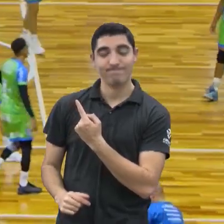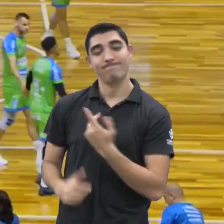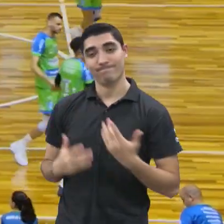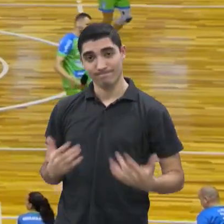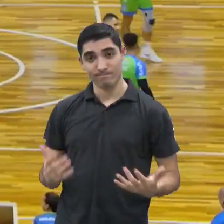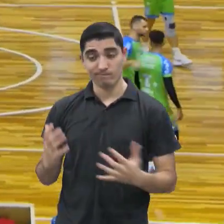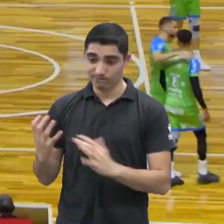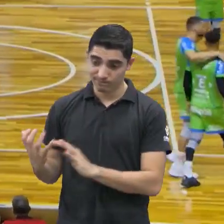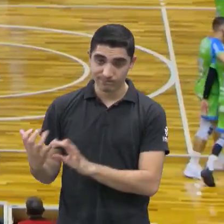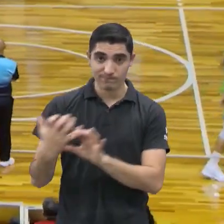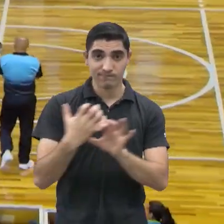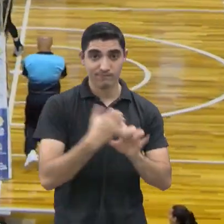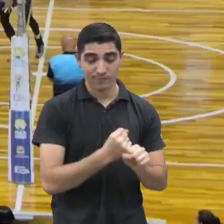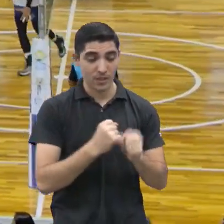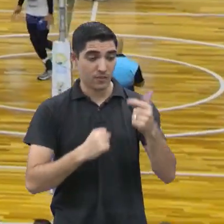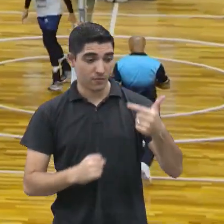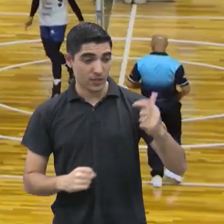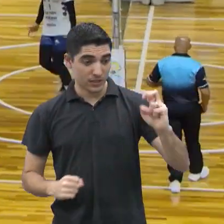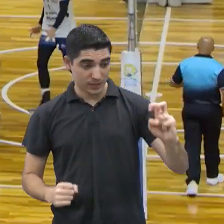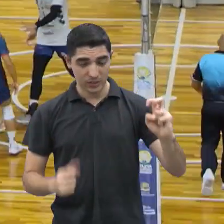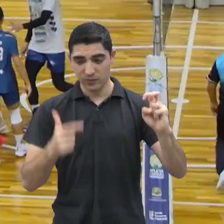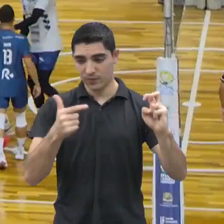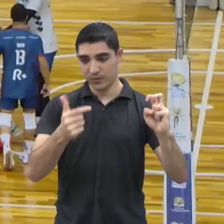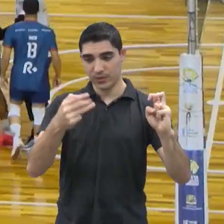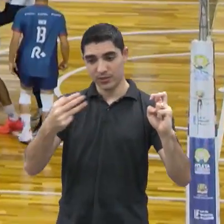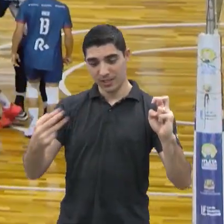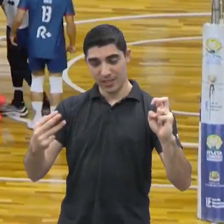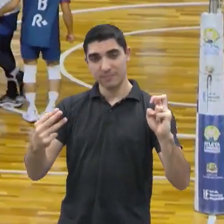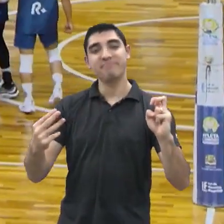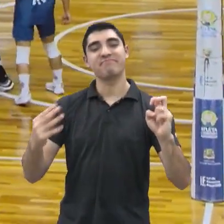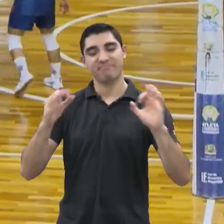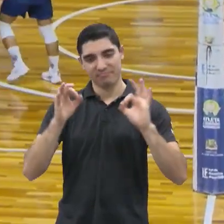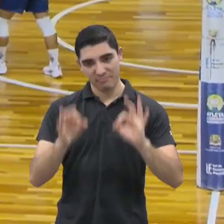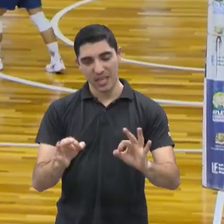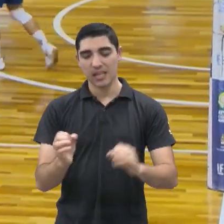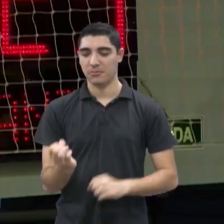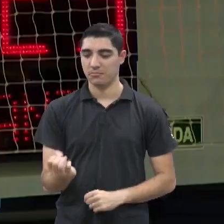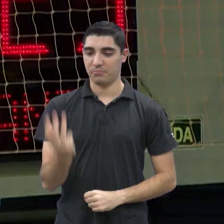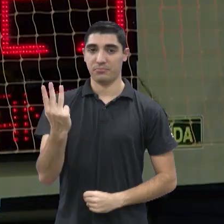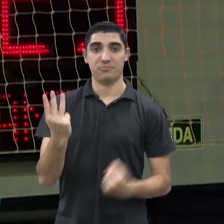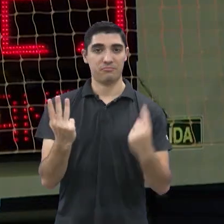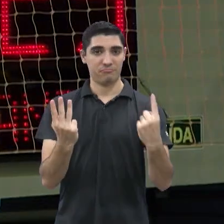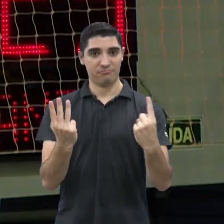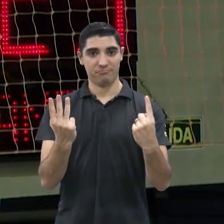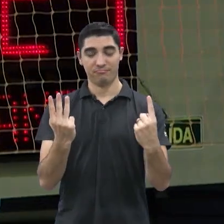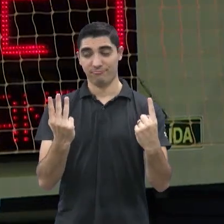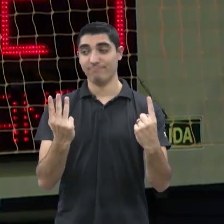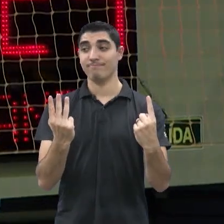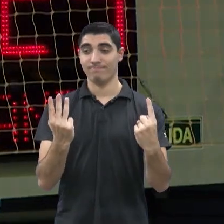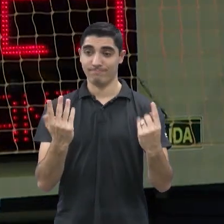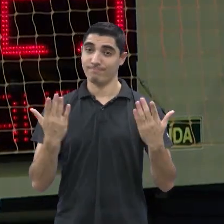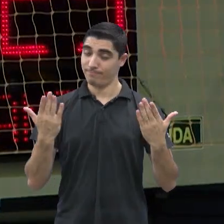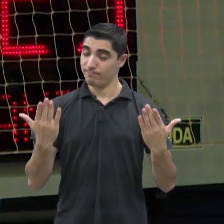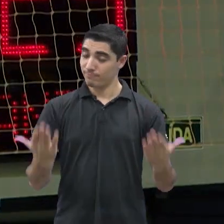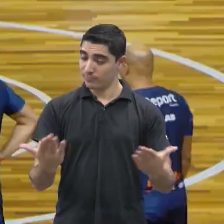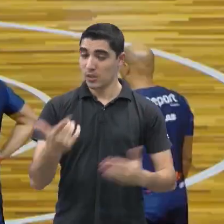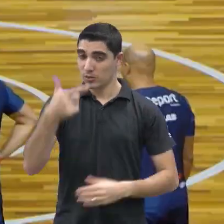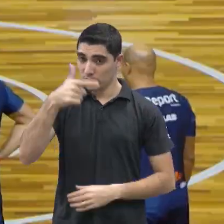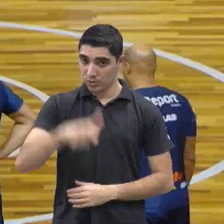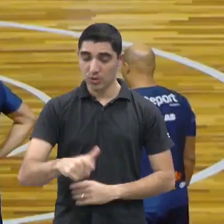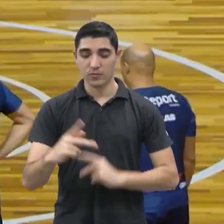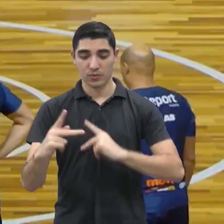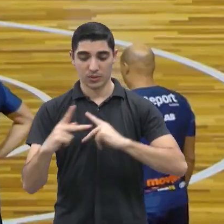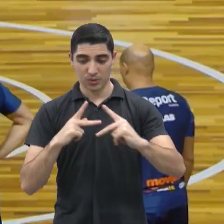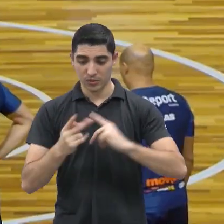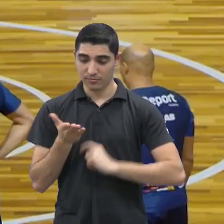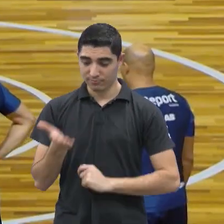em 25-23 e o jogo em 3-1 para o Suzano. É mais um resultado negativo para o